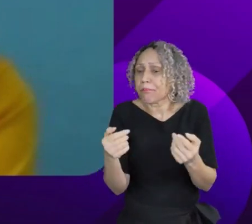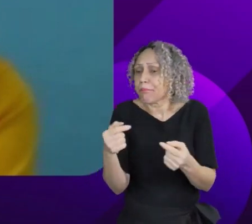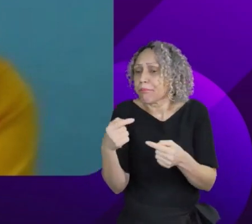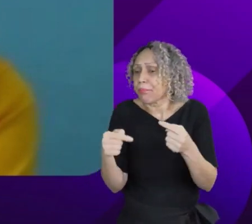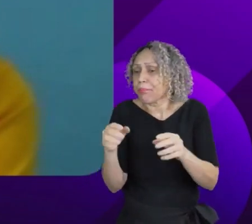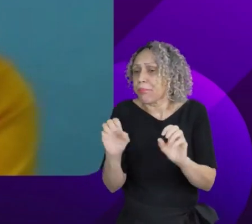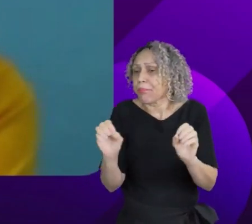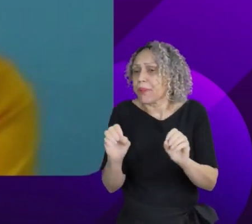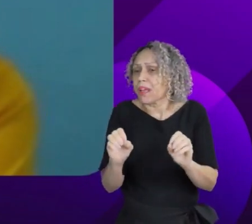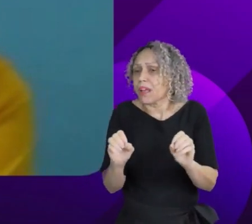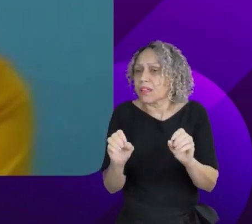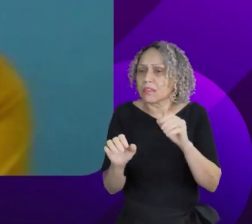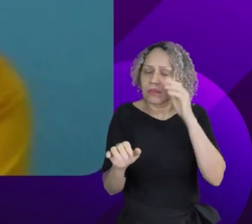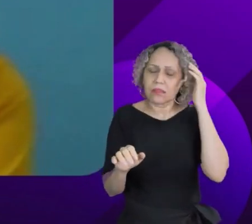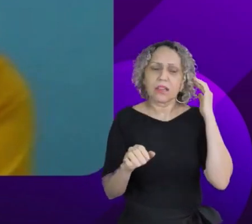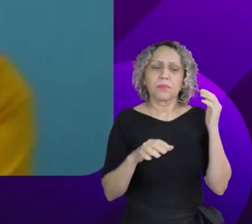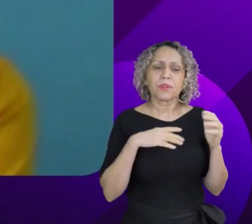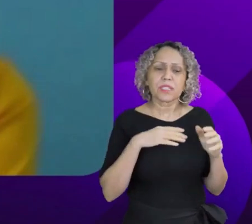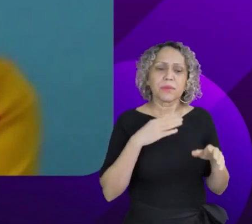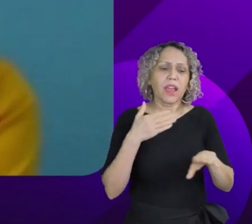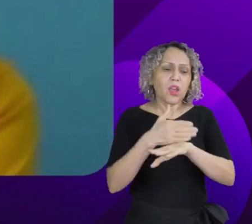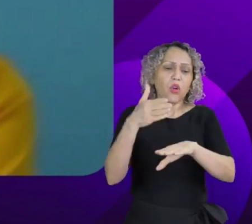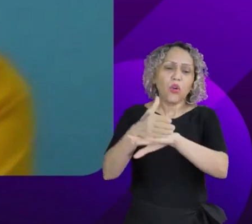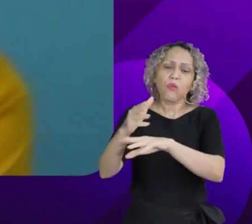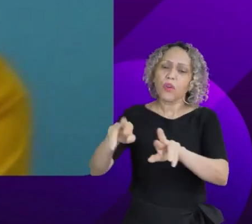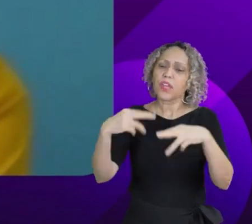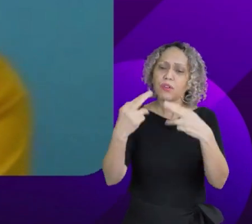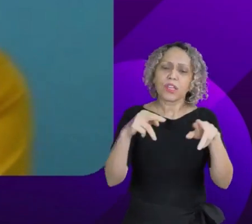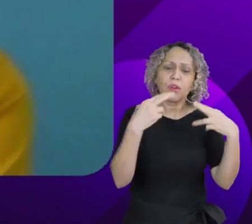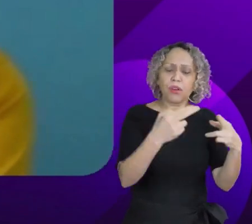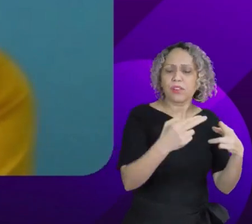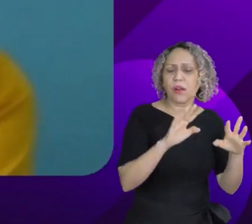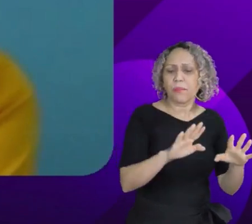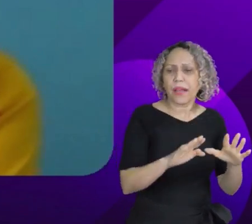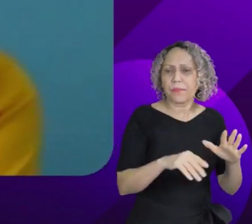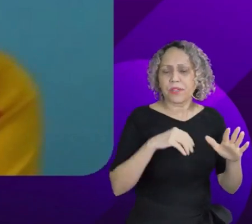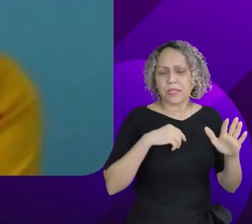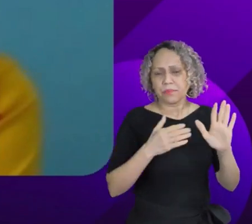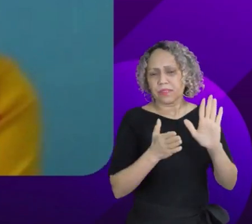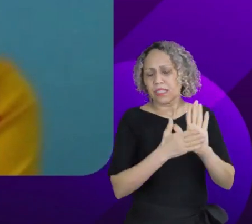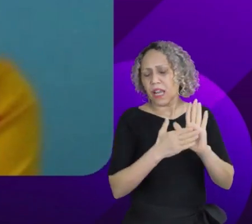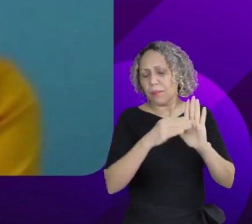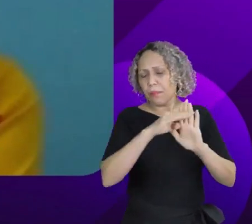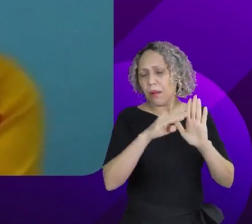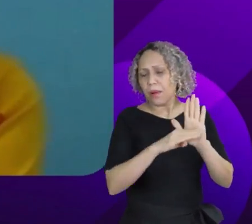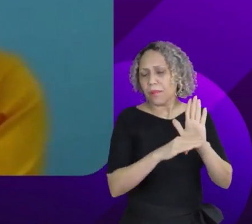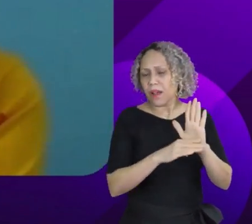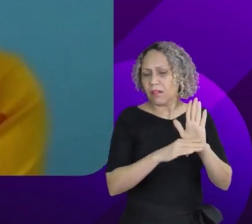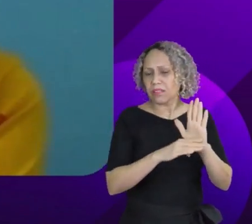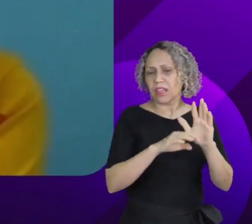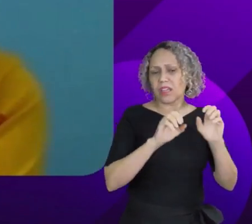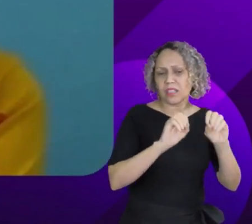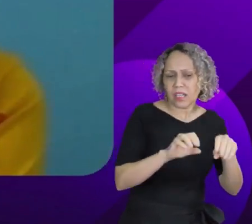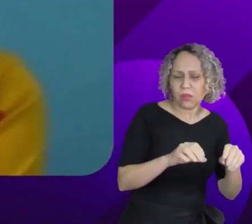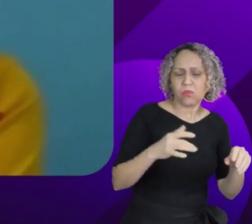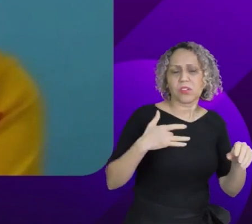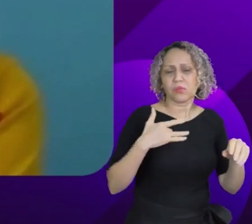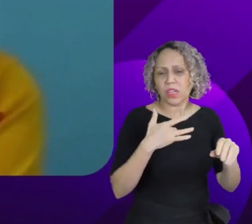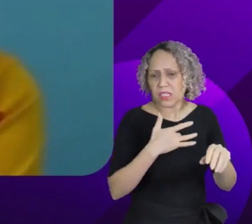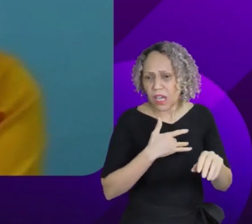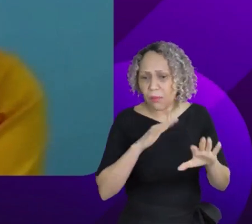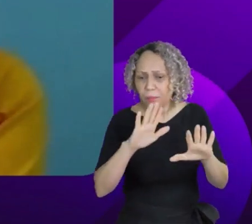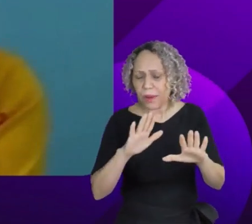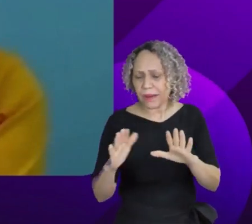tem uma pauta preparada, mas a moradia ela está lá embaixo, ou muitas das vezes nem está. Então, acho que para as pré-candidatas